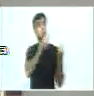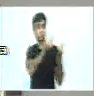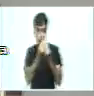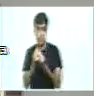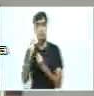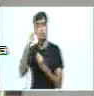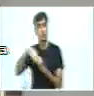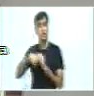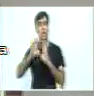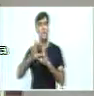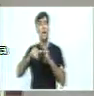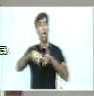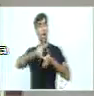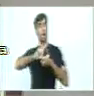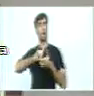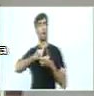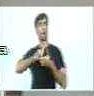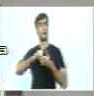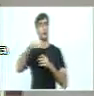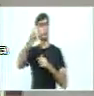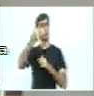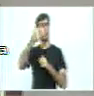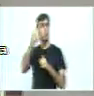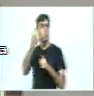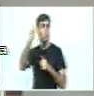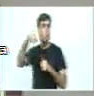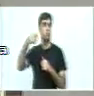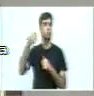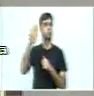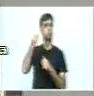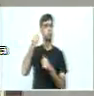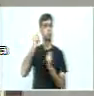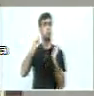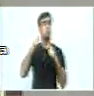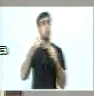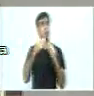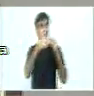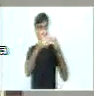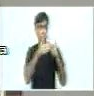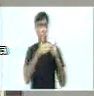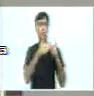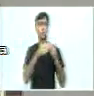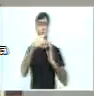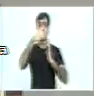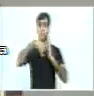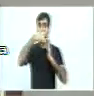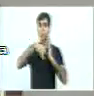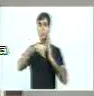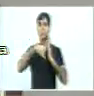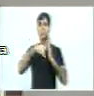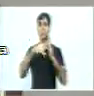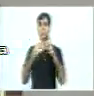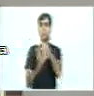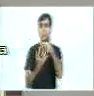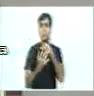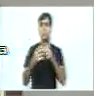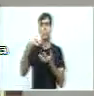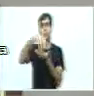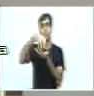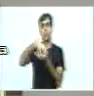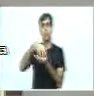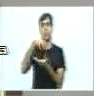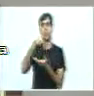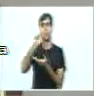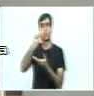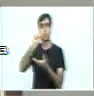nessa casa. Mas anteriormente, 1 mês ou 2 meses, eu fiz o pedido da documentação das reformas do PSF de Cachoeira de